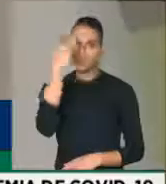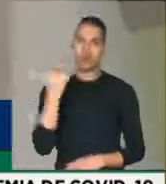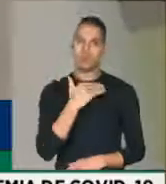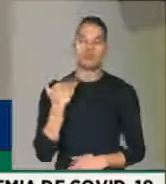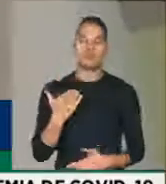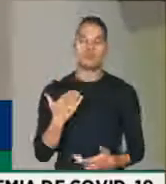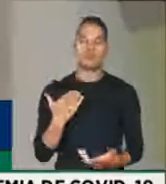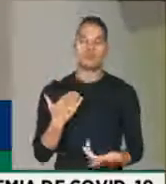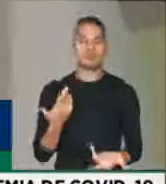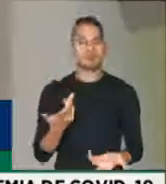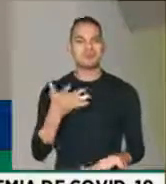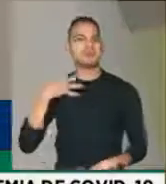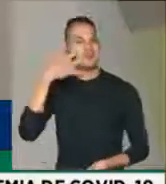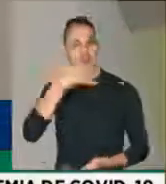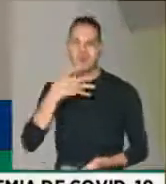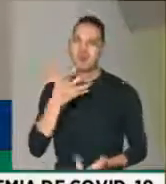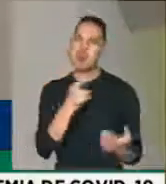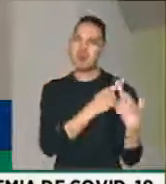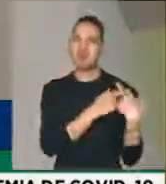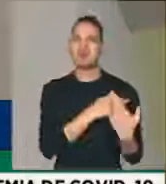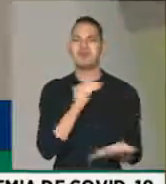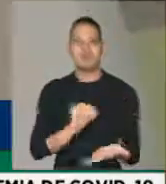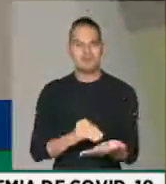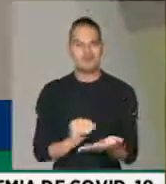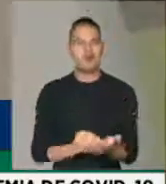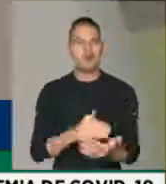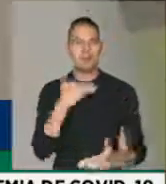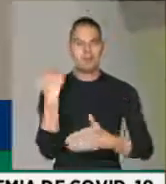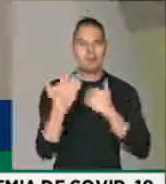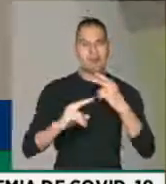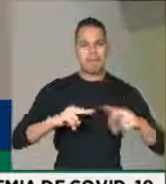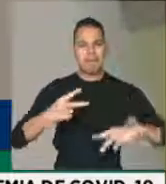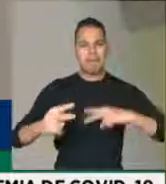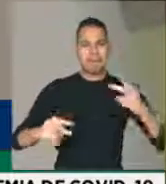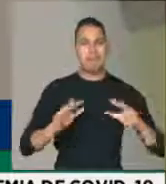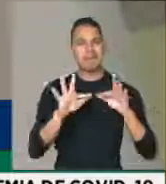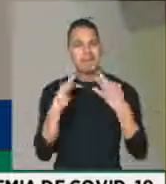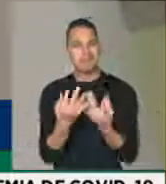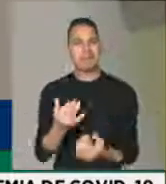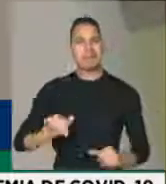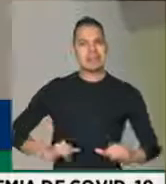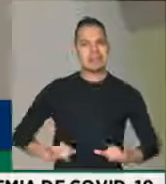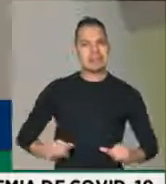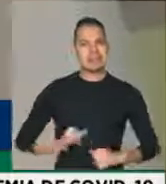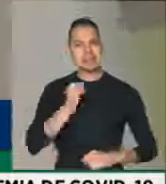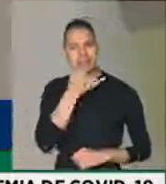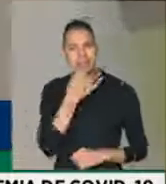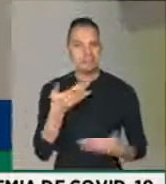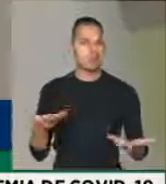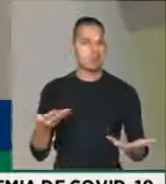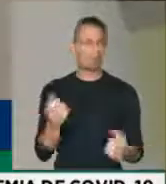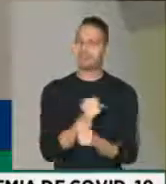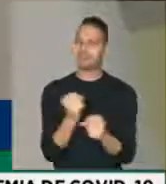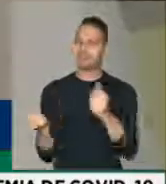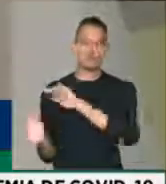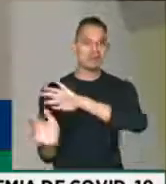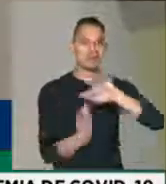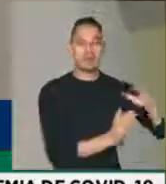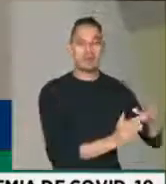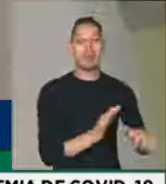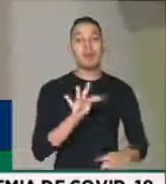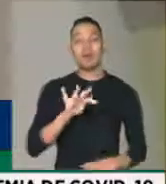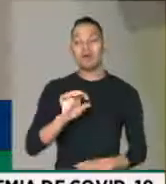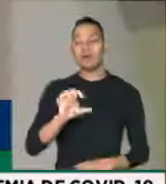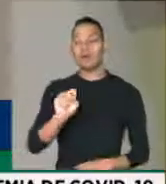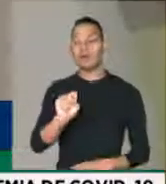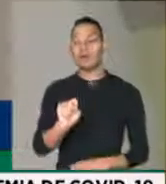fala tão irresponsável nesse contexto, com tantos brasileiros mortos, com tantas famílias arrasadas. Deputado Marcos Pereira, o FIES trata